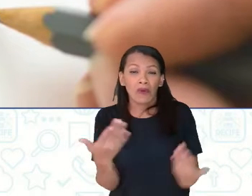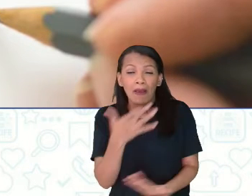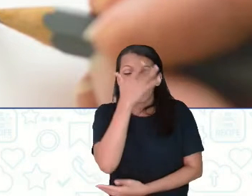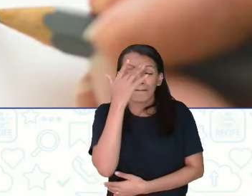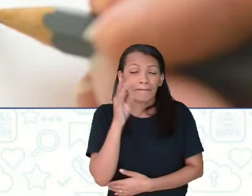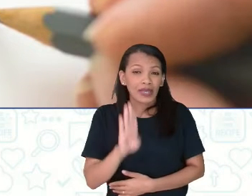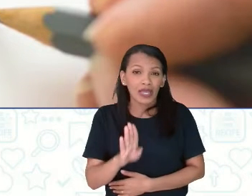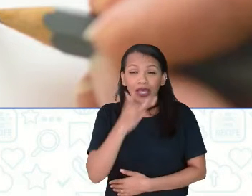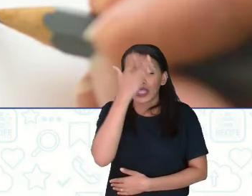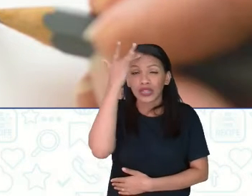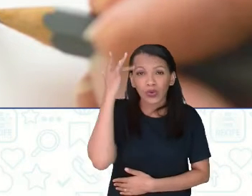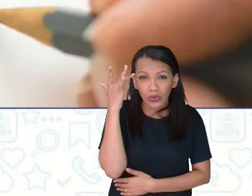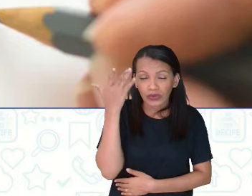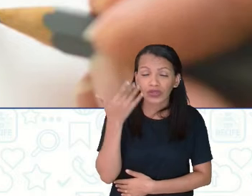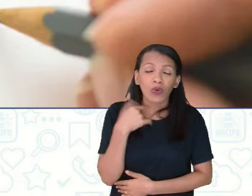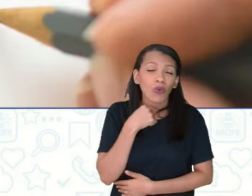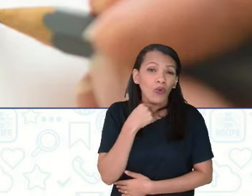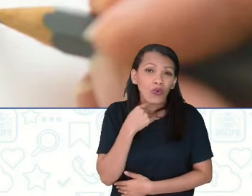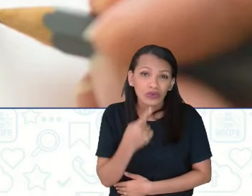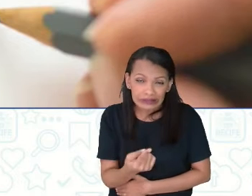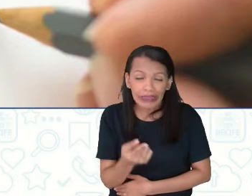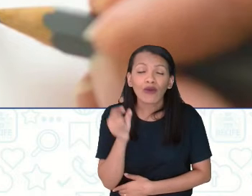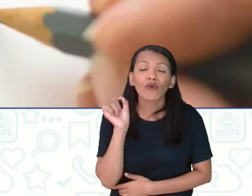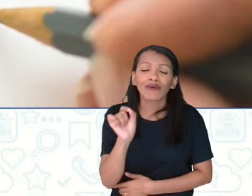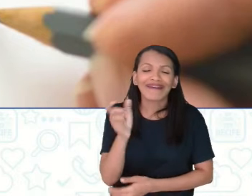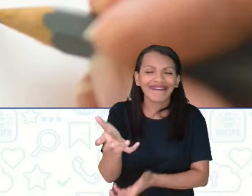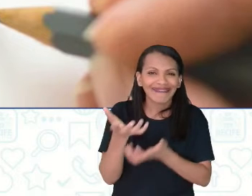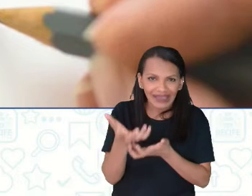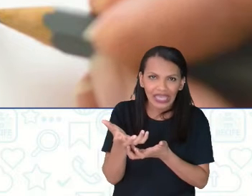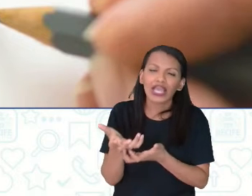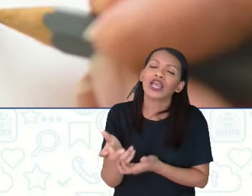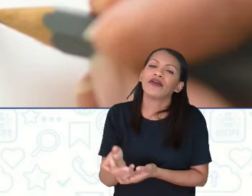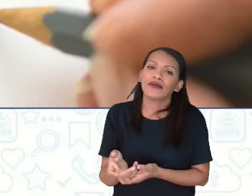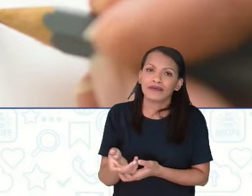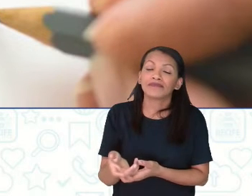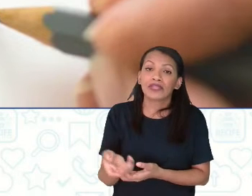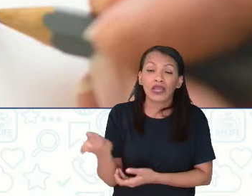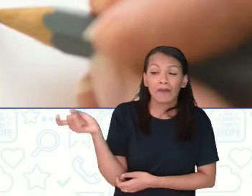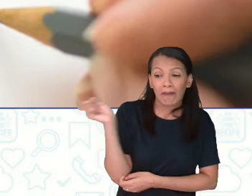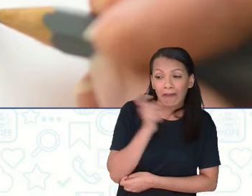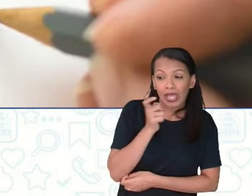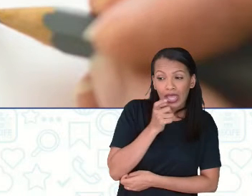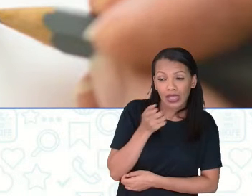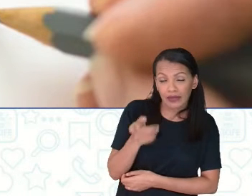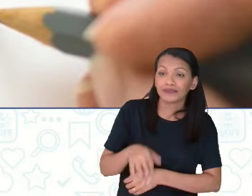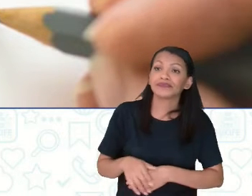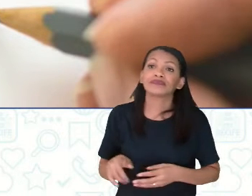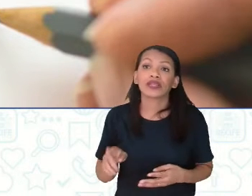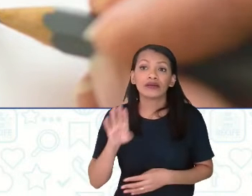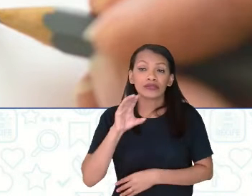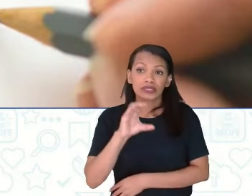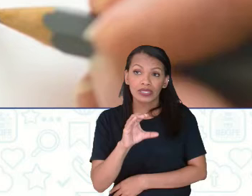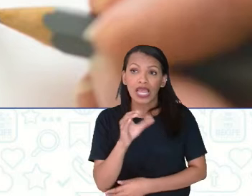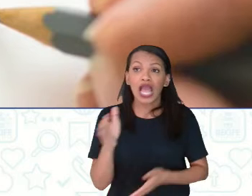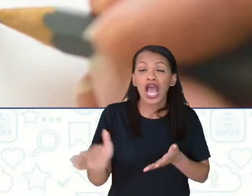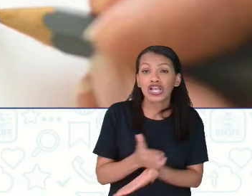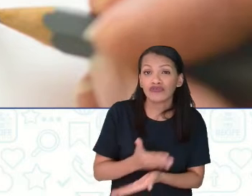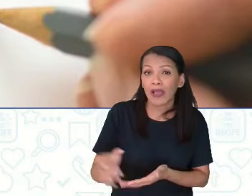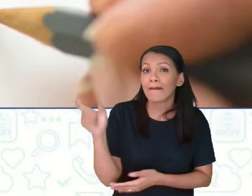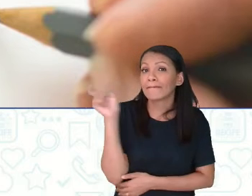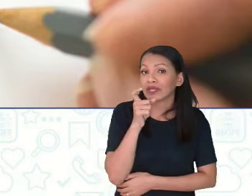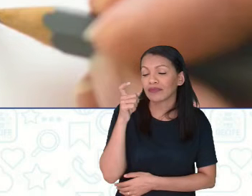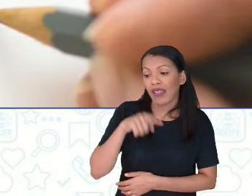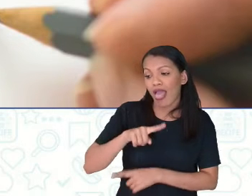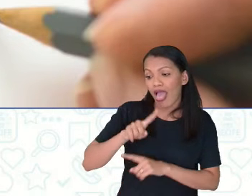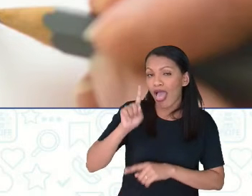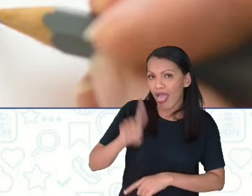satisfazer um desejo, inventa mentiras. C, às vezes, uma mentira acaba expressando uma verdade. Ou letra D, uma